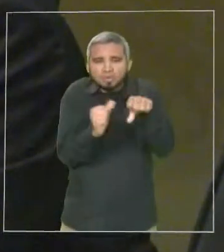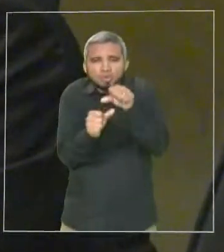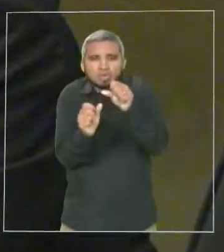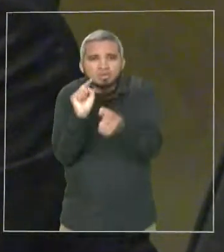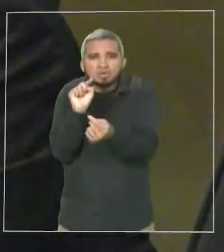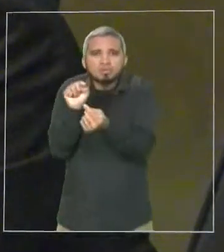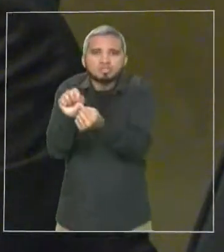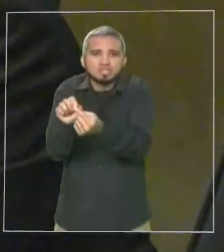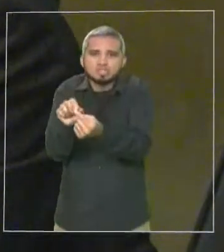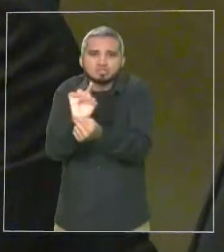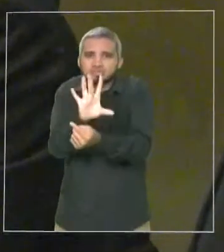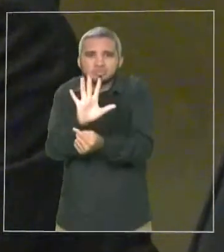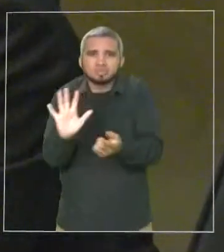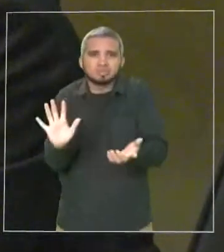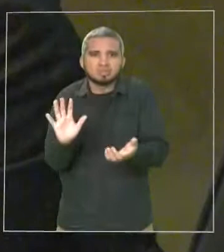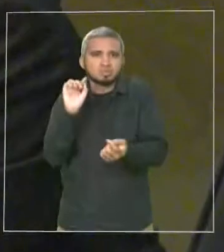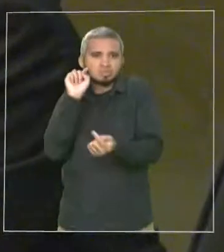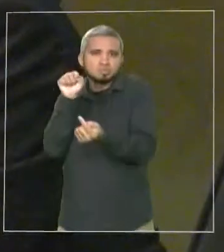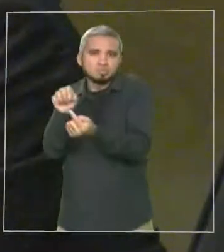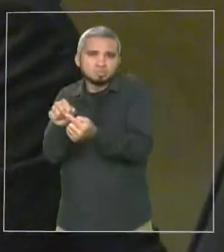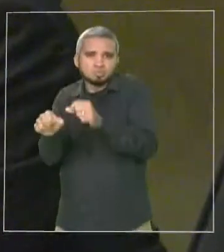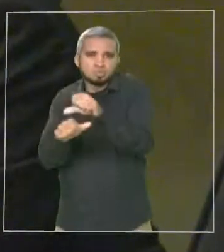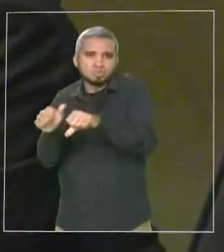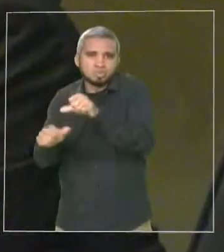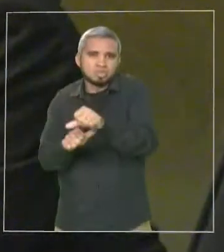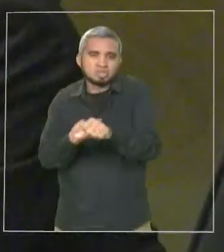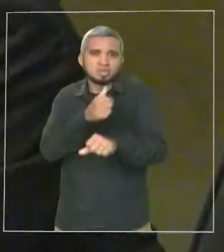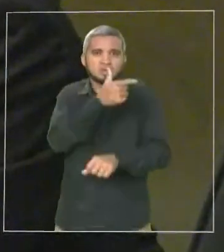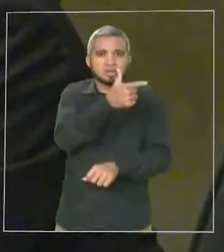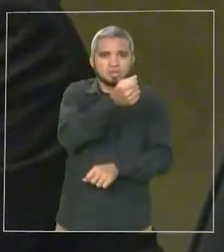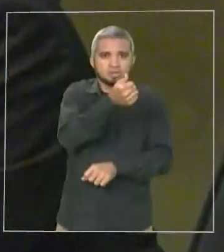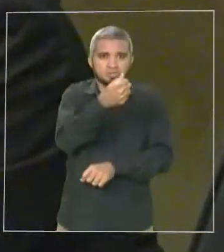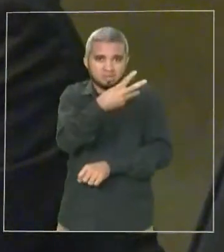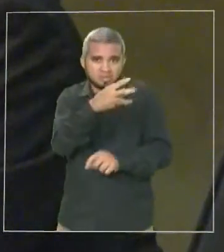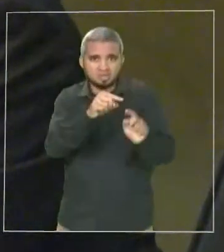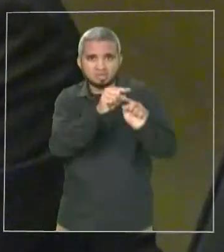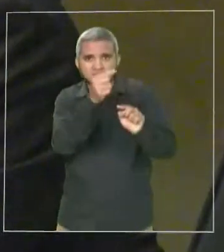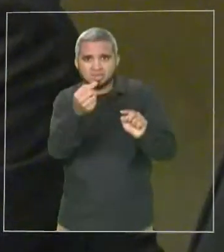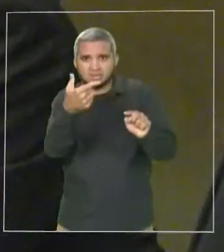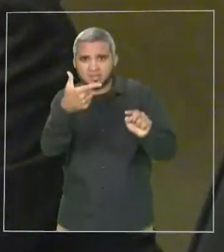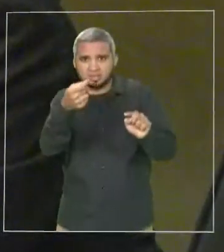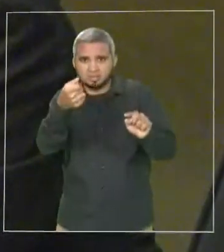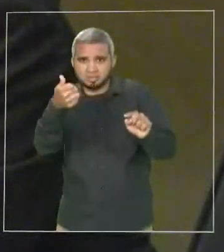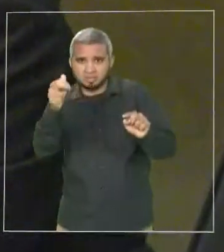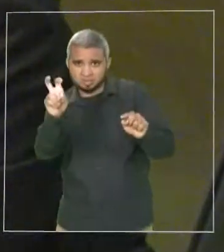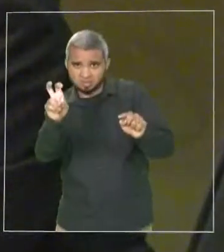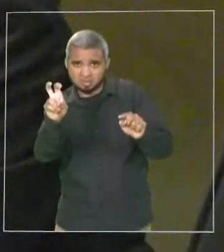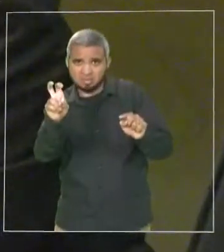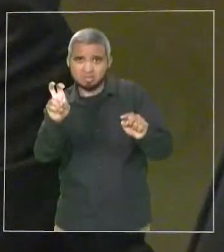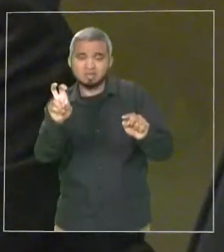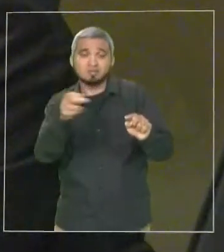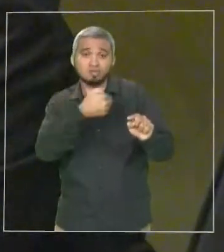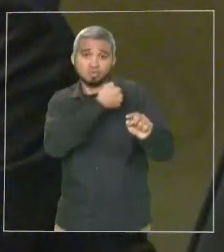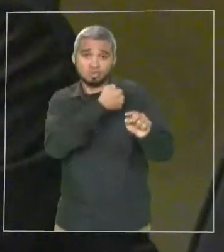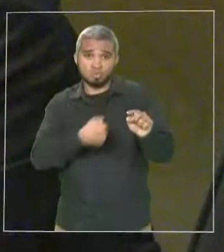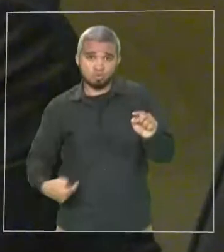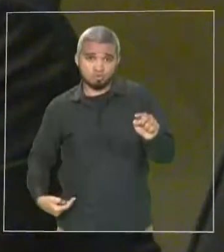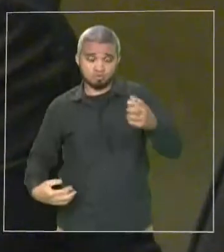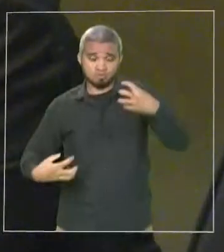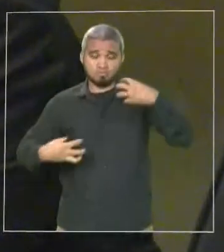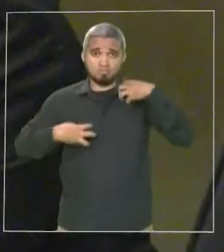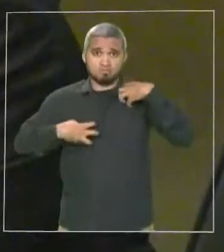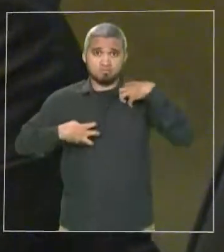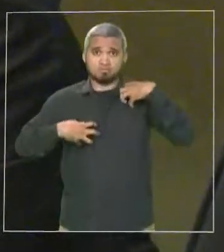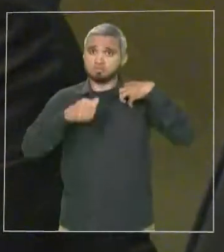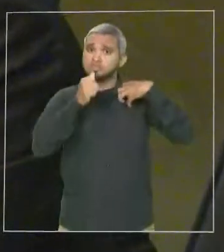e depois em 2013, quando o nosso governo ainda não tinha sido